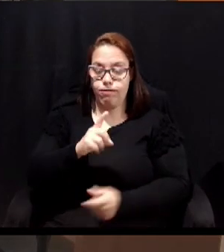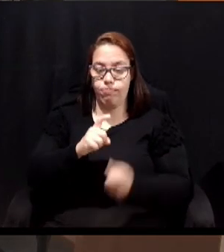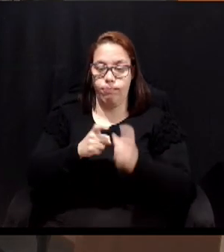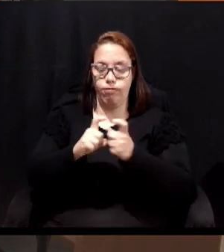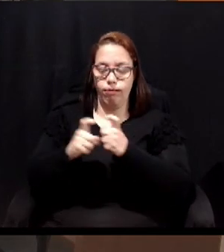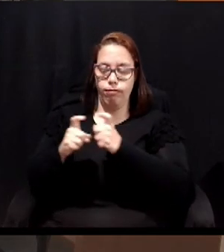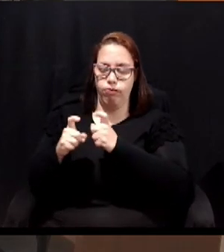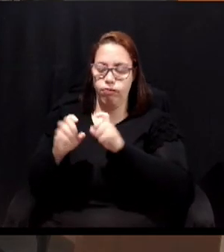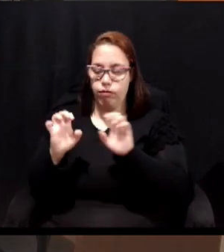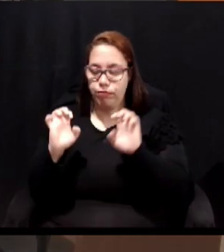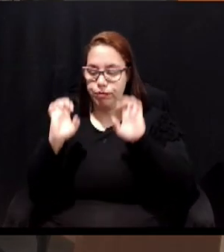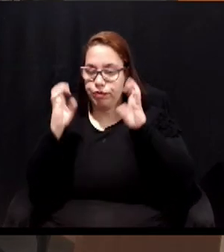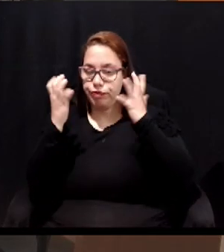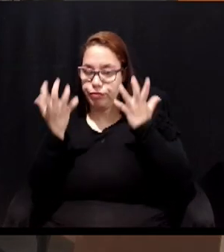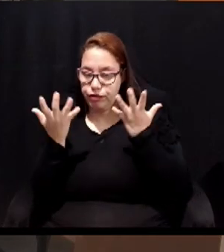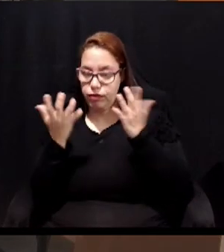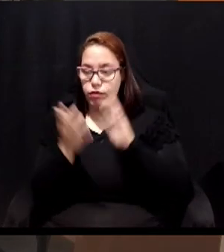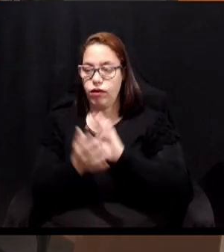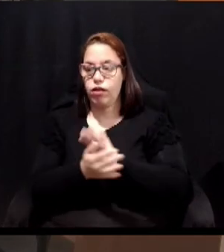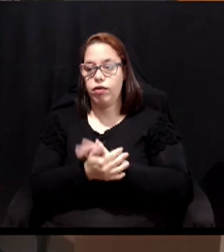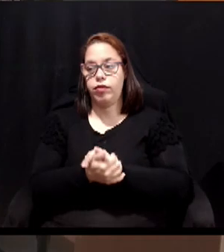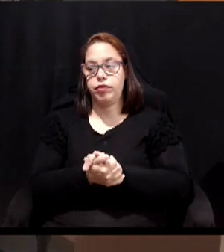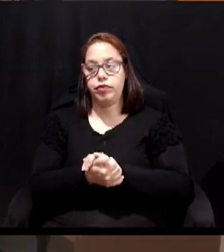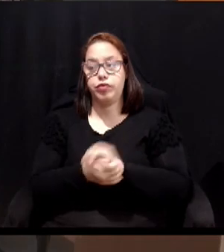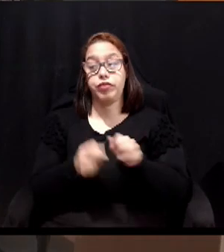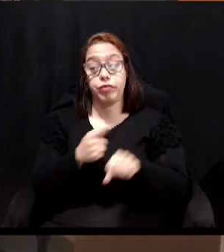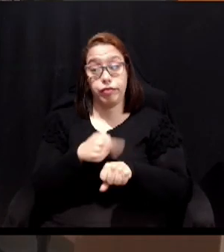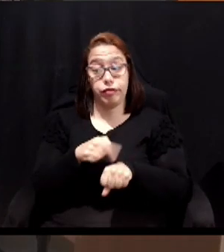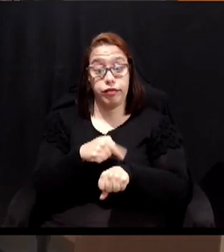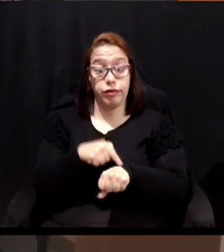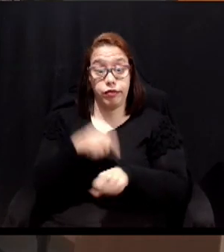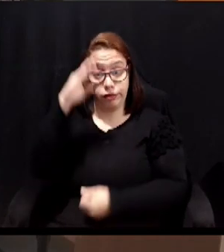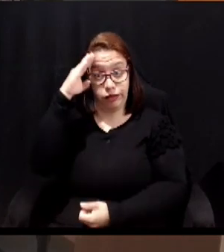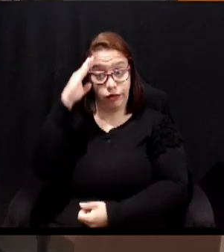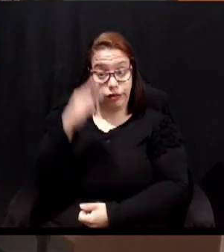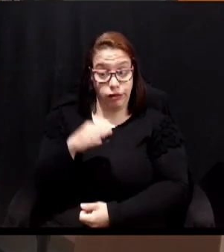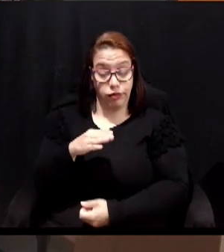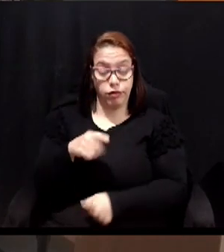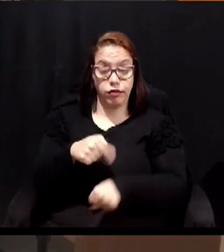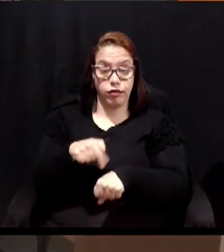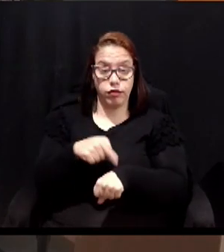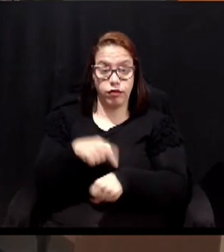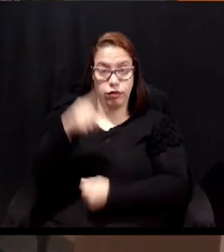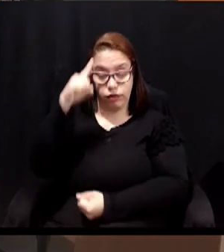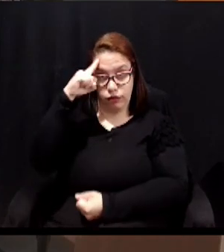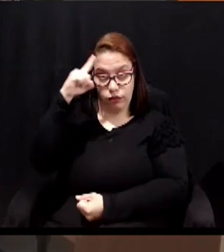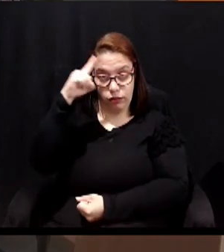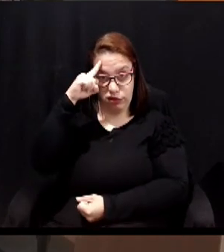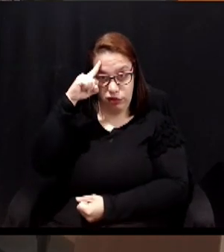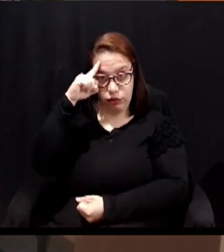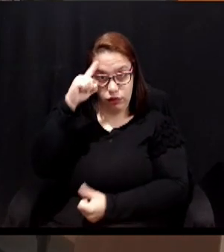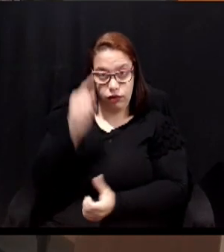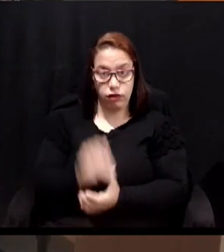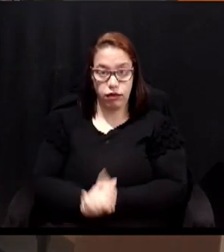em função de horários, principalmente, né? Horário e o dia que é